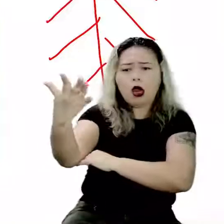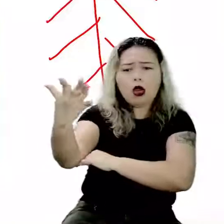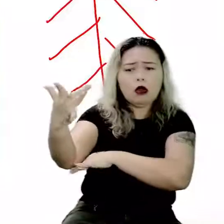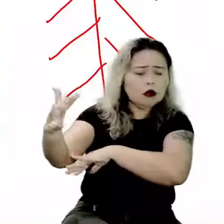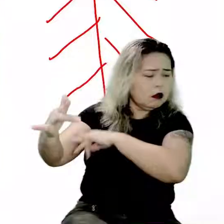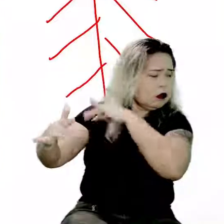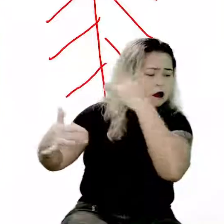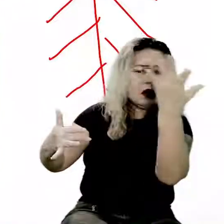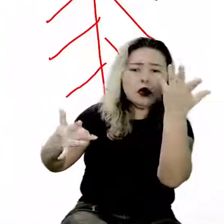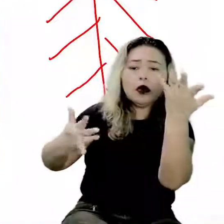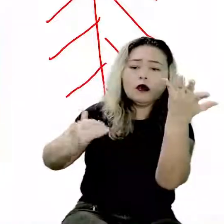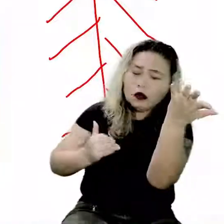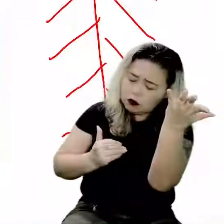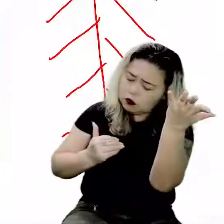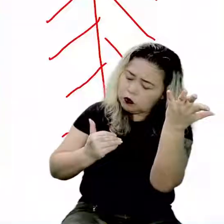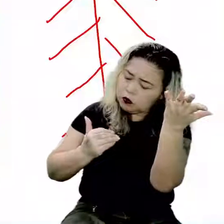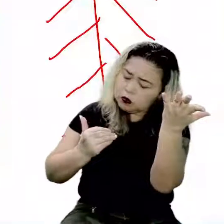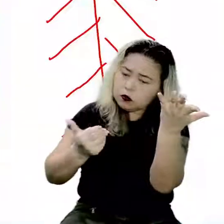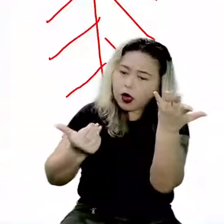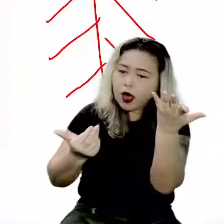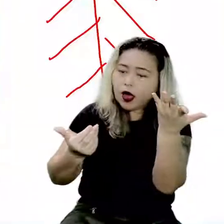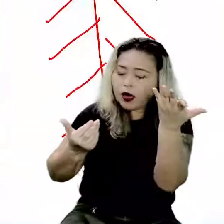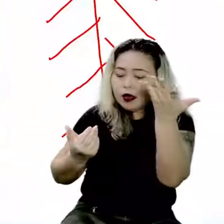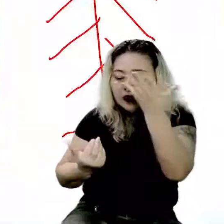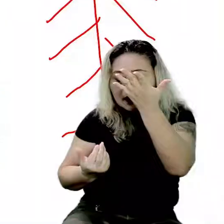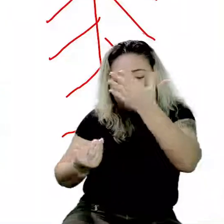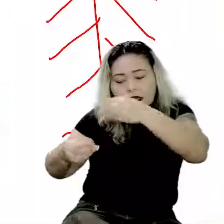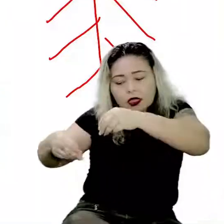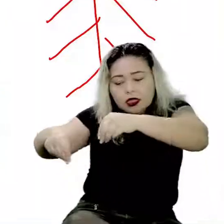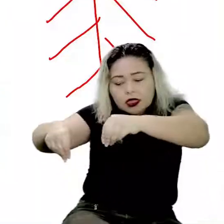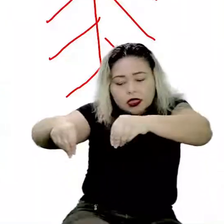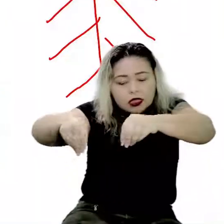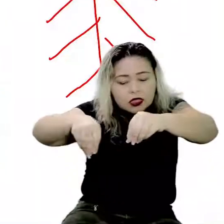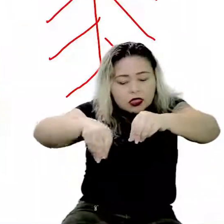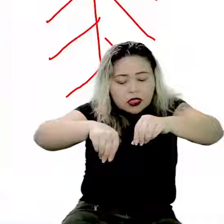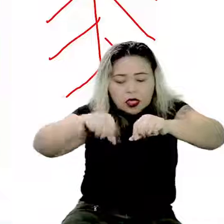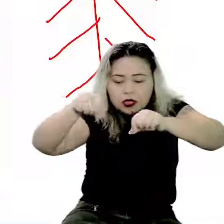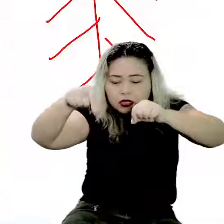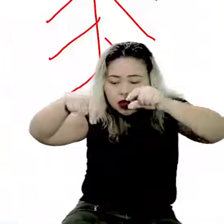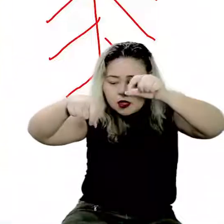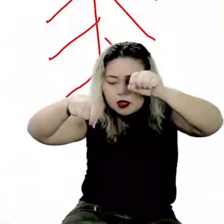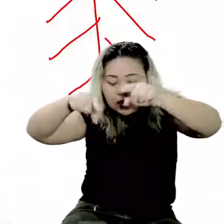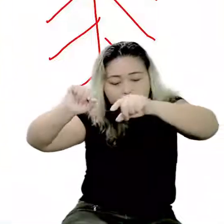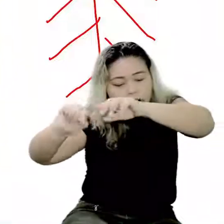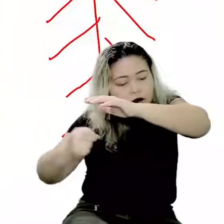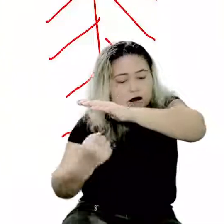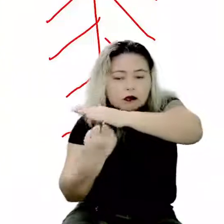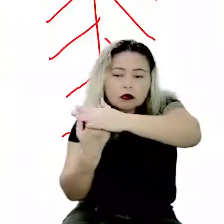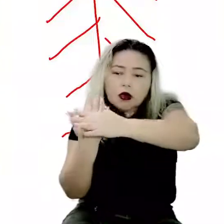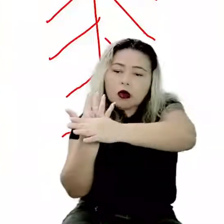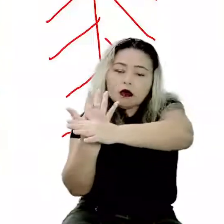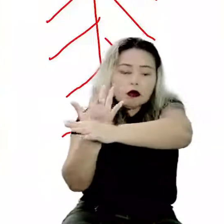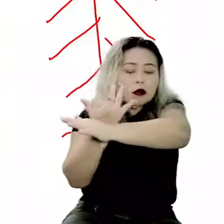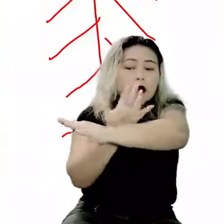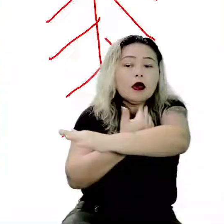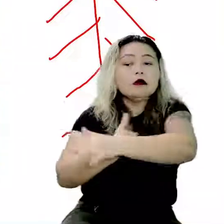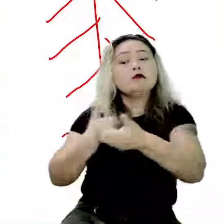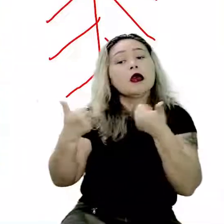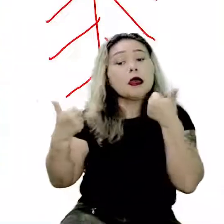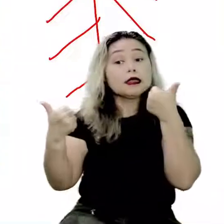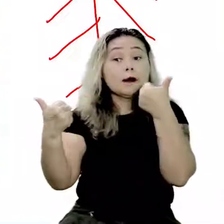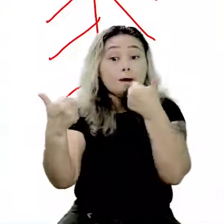e vai começar a plantar, ok? Produzir, e ele quer estar próximo